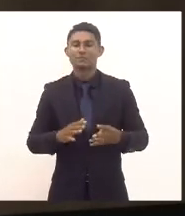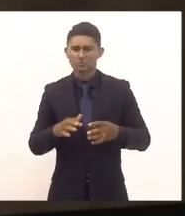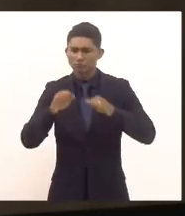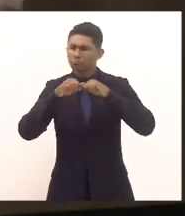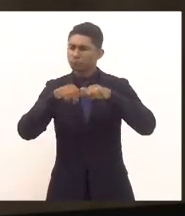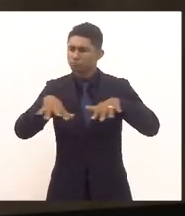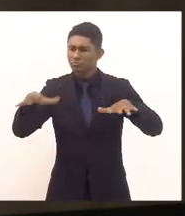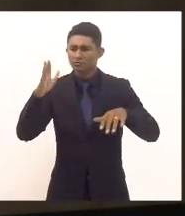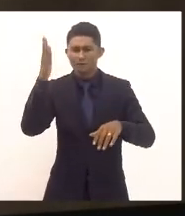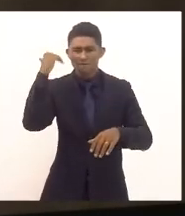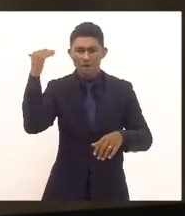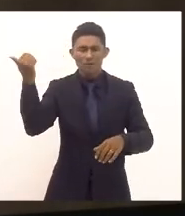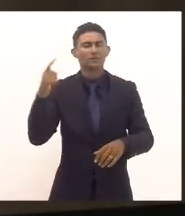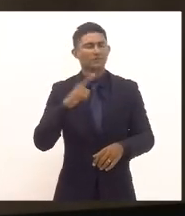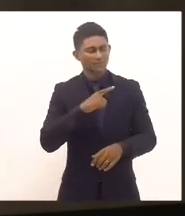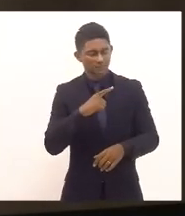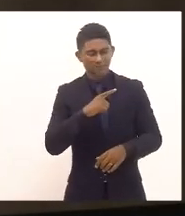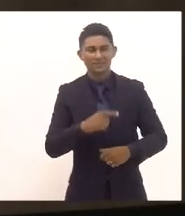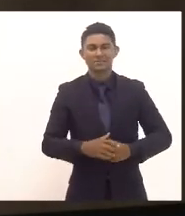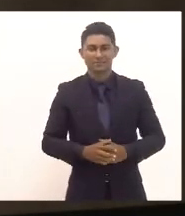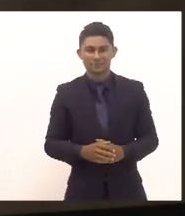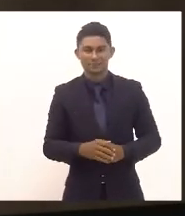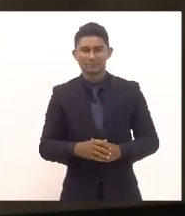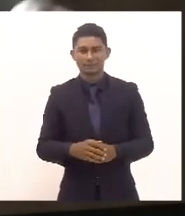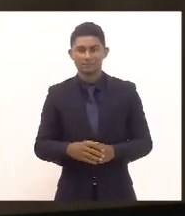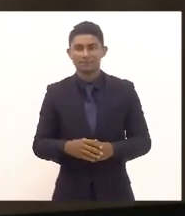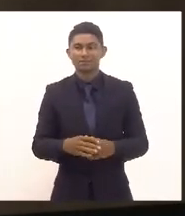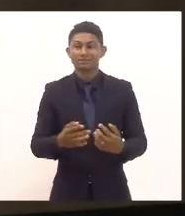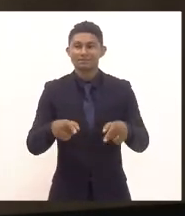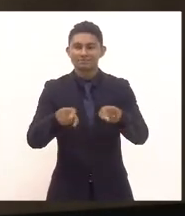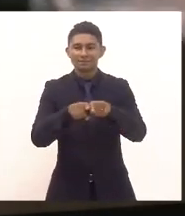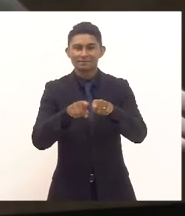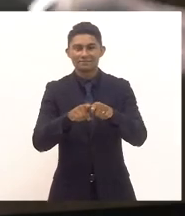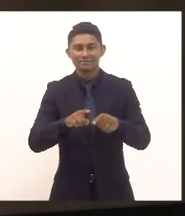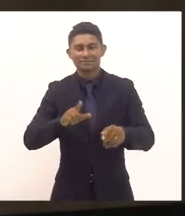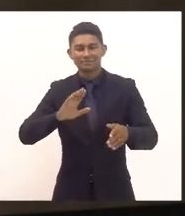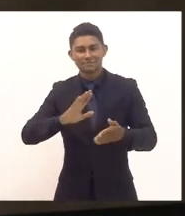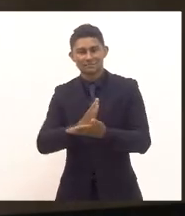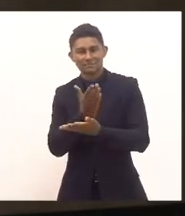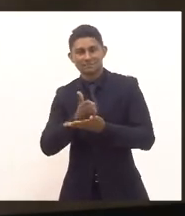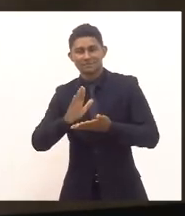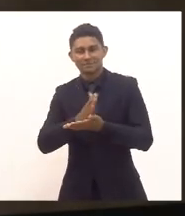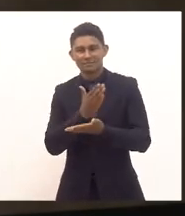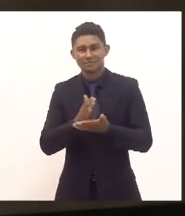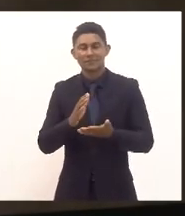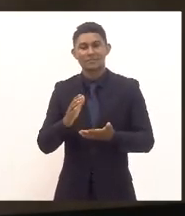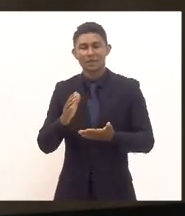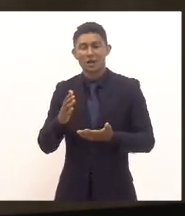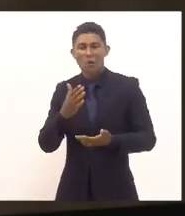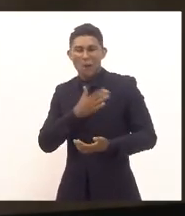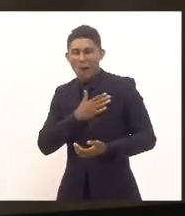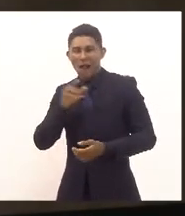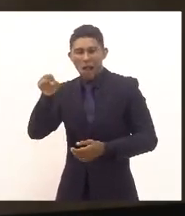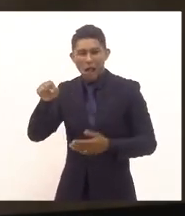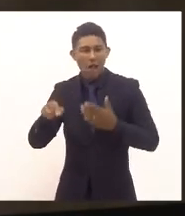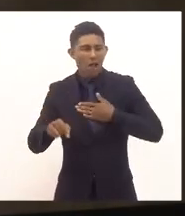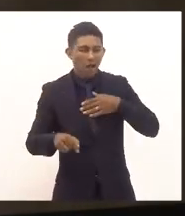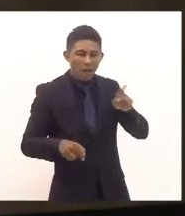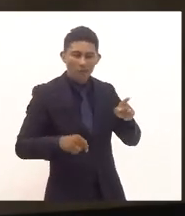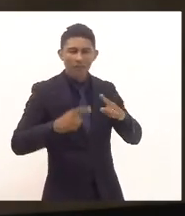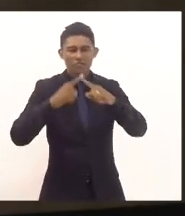Guns pões as patota as que defendiam essa ou aquela estrela enfim grande